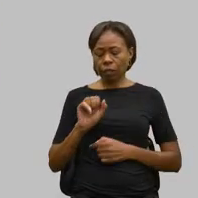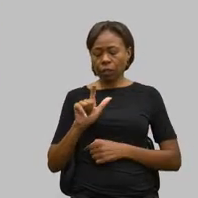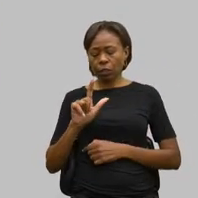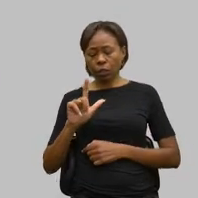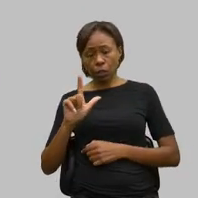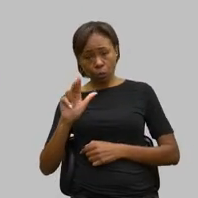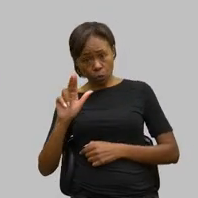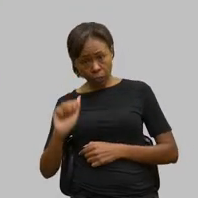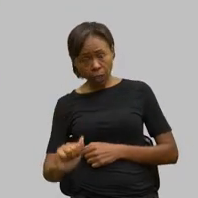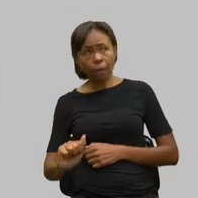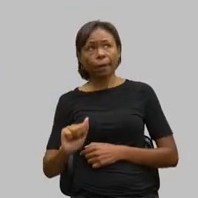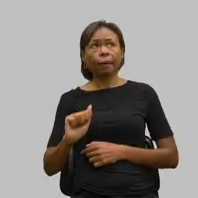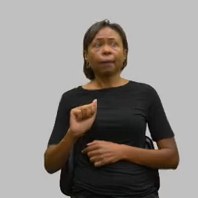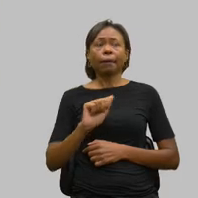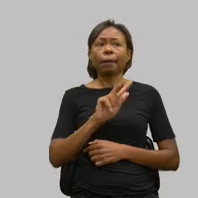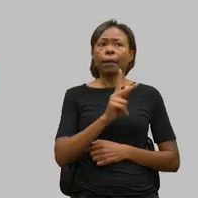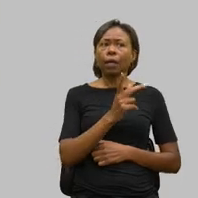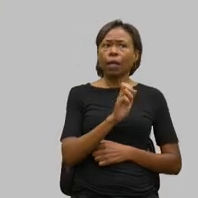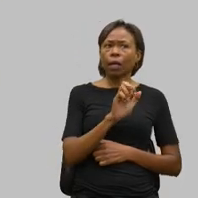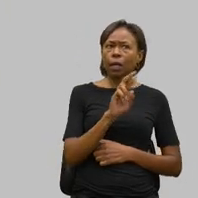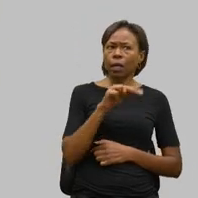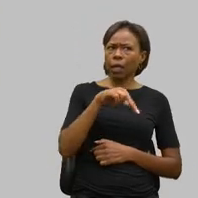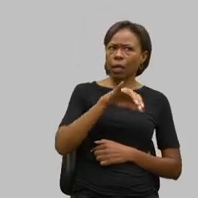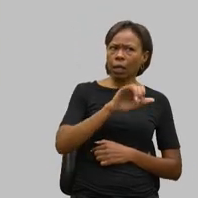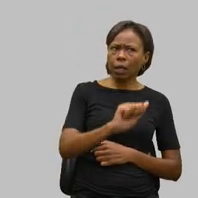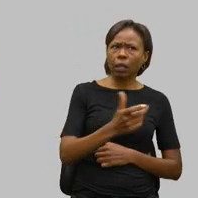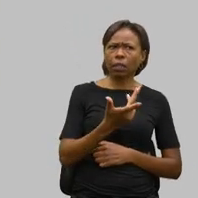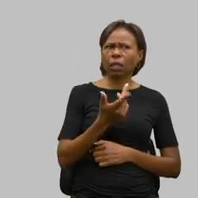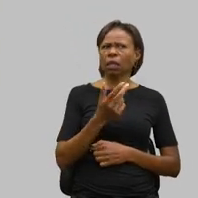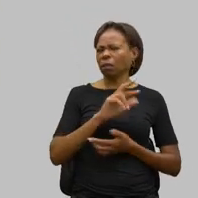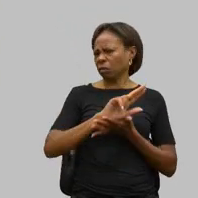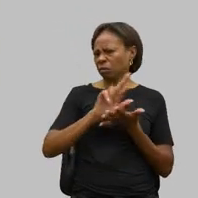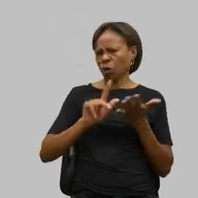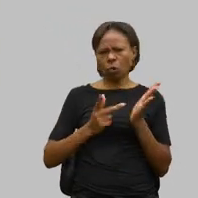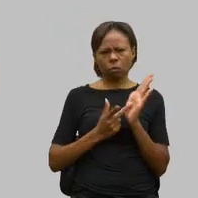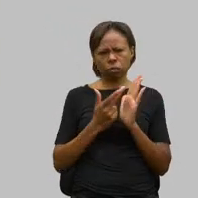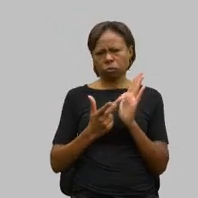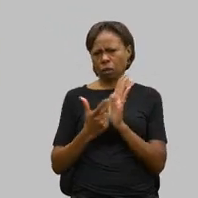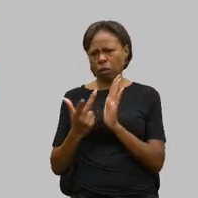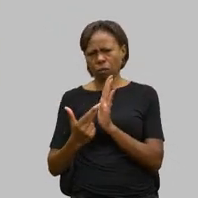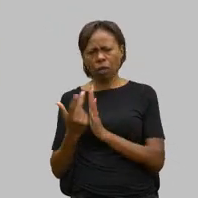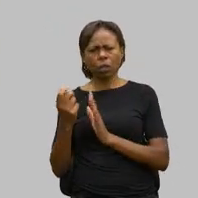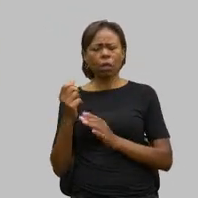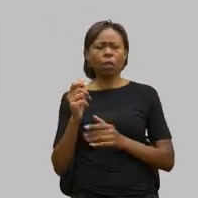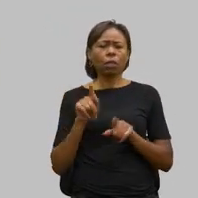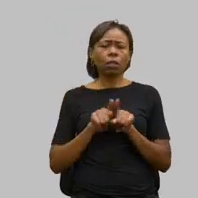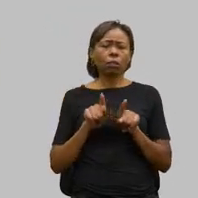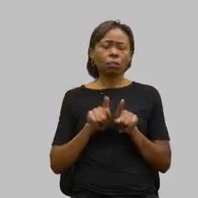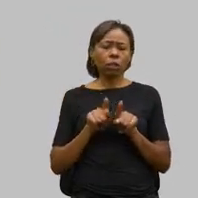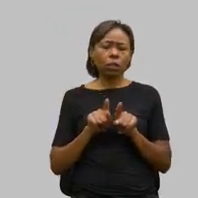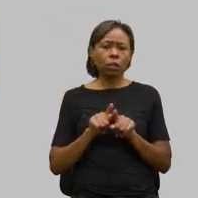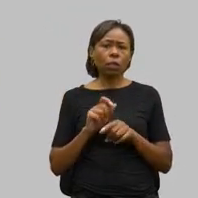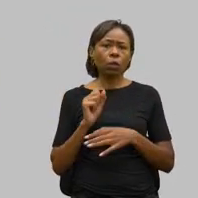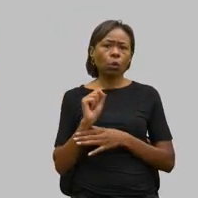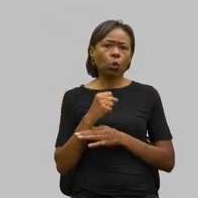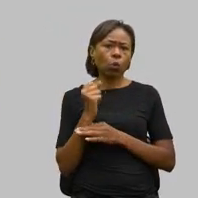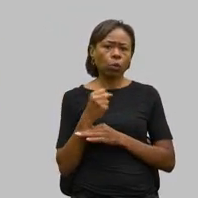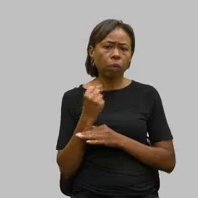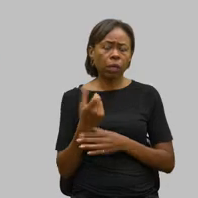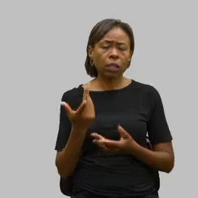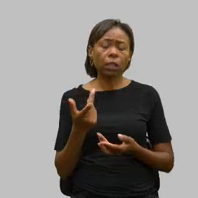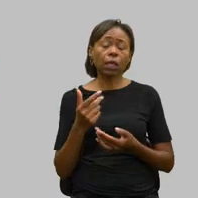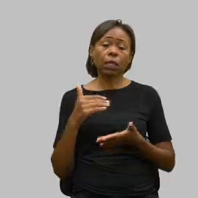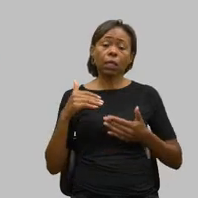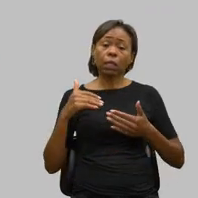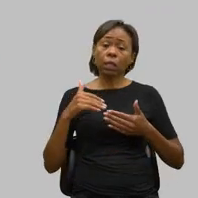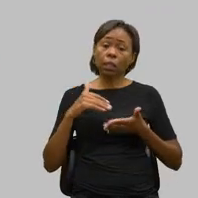e várias outras questões. A questão da ortopedia, que a Secretaria de Saúde paga até sete vezes